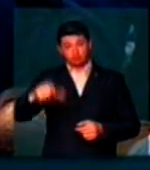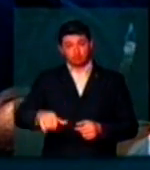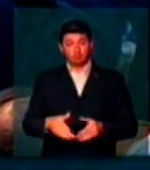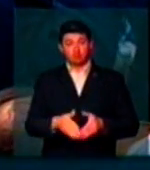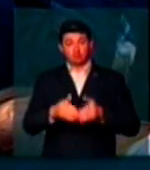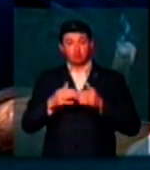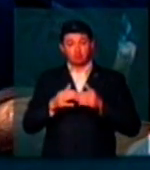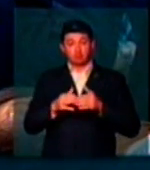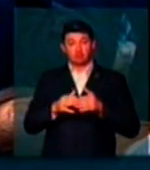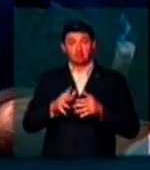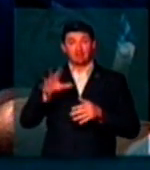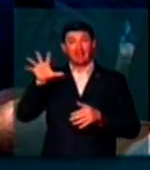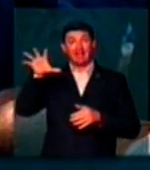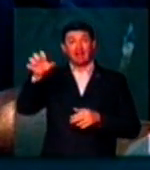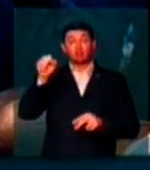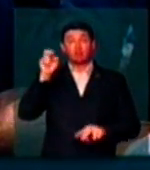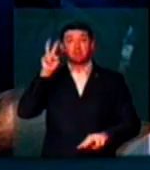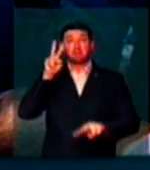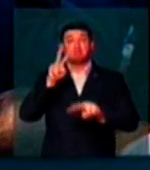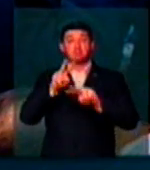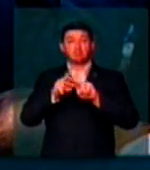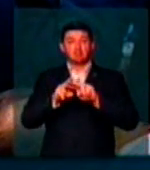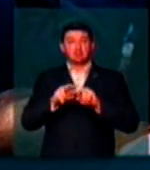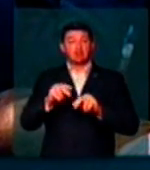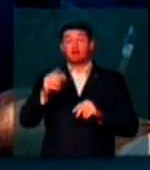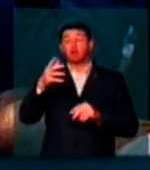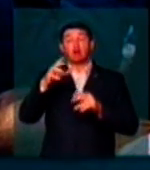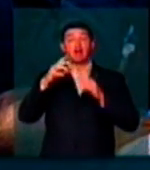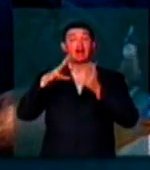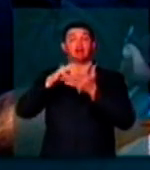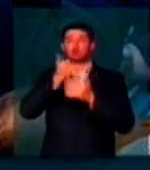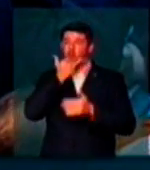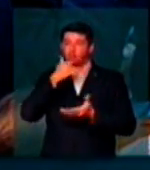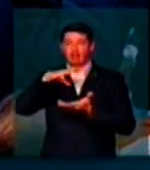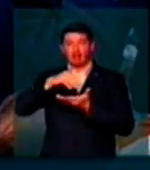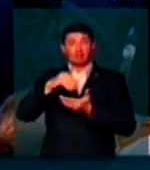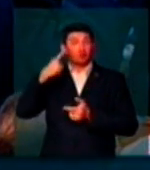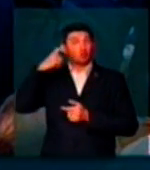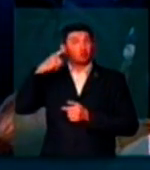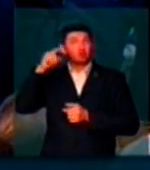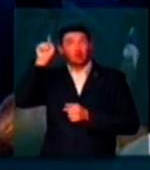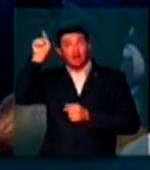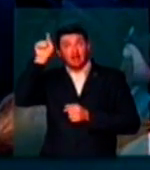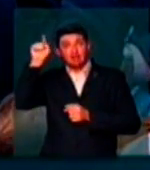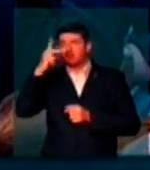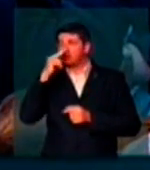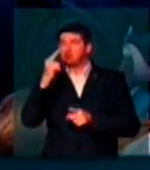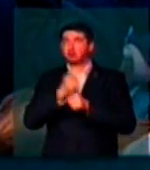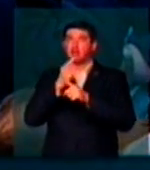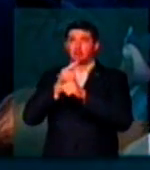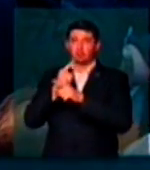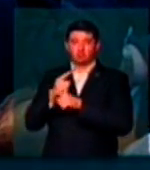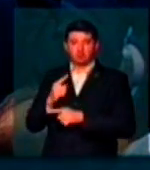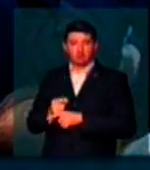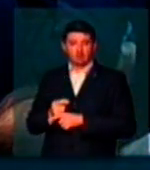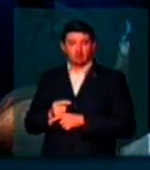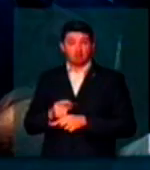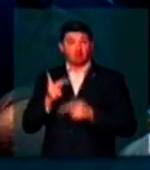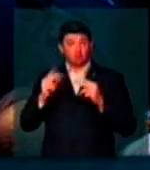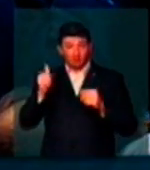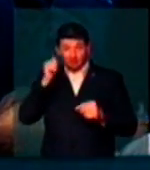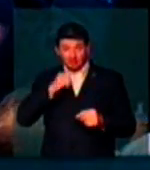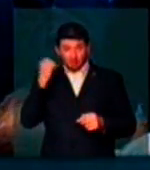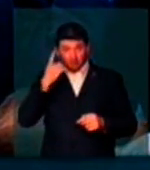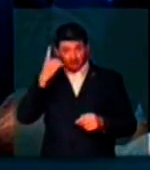seja capturado o som de lá de cima, que devemos ter em algum lugar e encontrar. Porque, assim como a